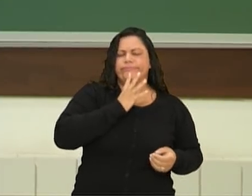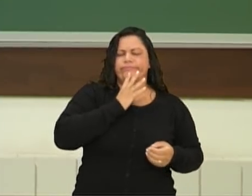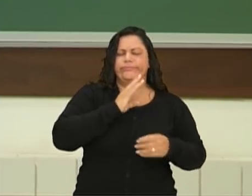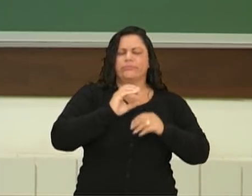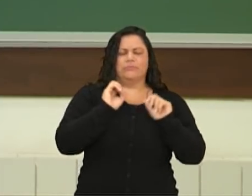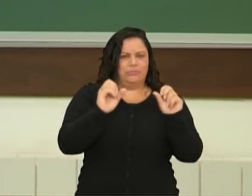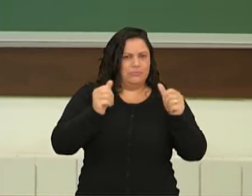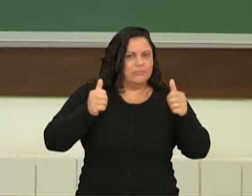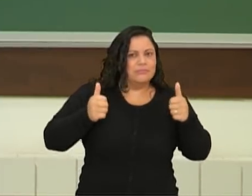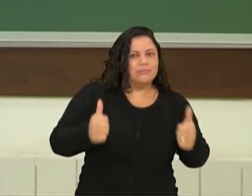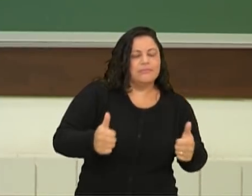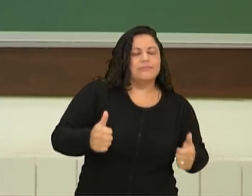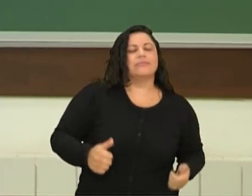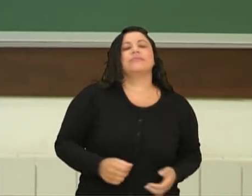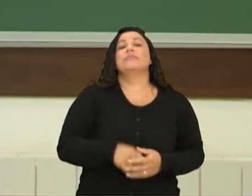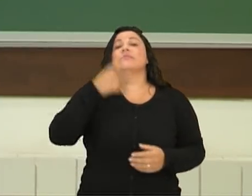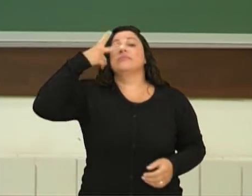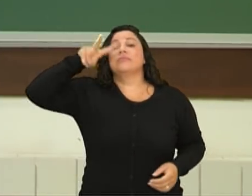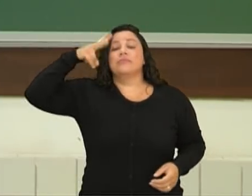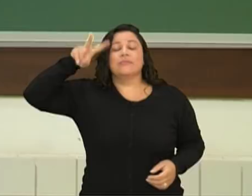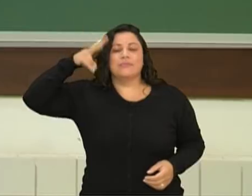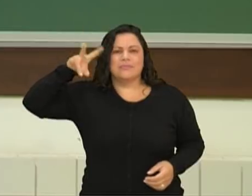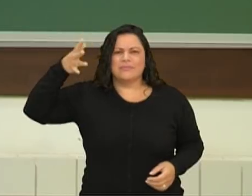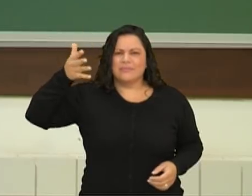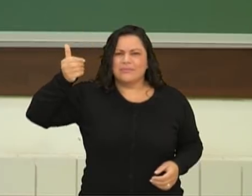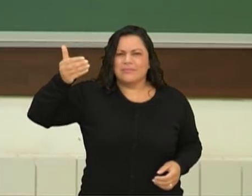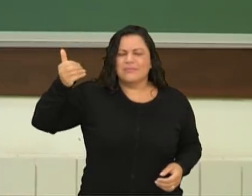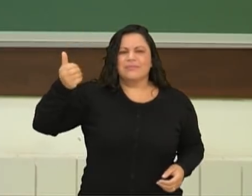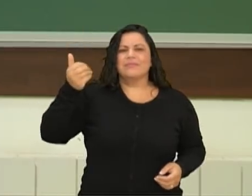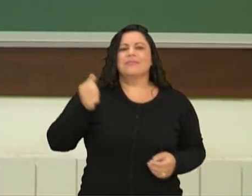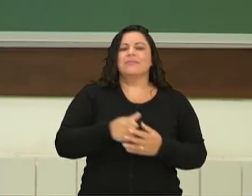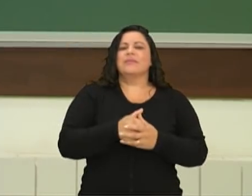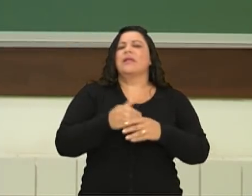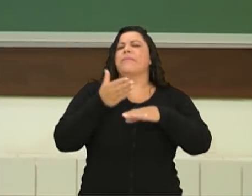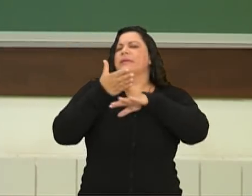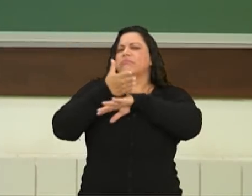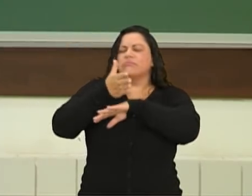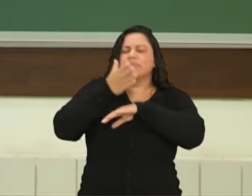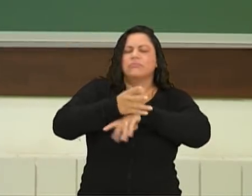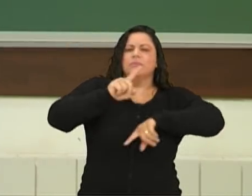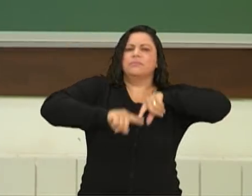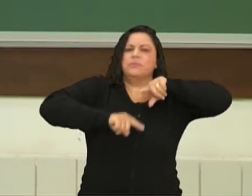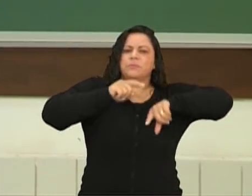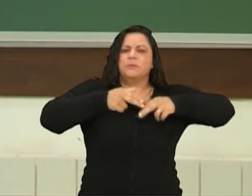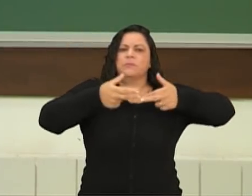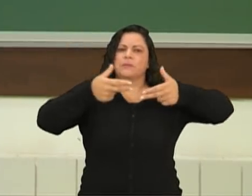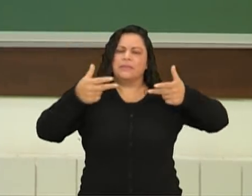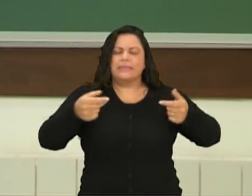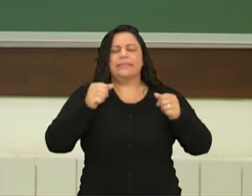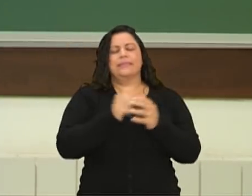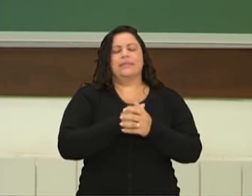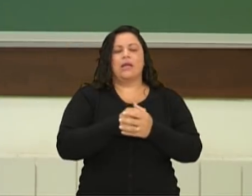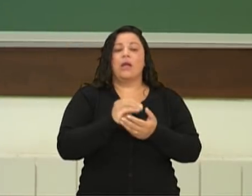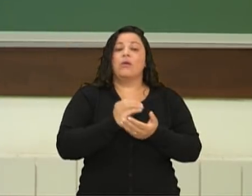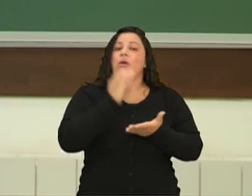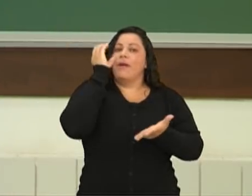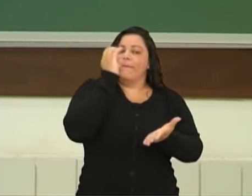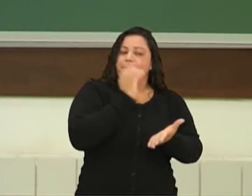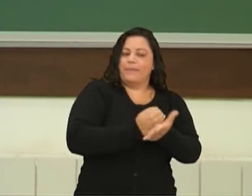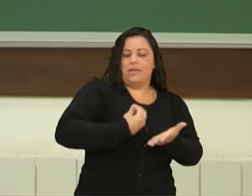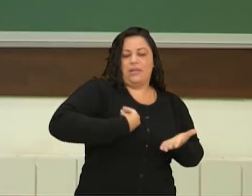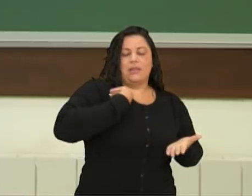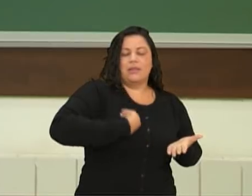lá? Só um lembrete, lembra de acessar os materiais, de confirmar sua presença, respondendo a